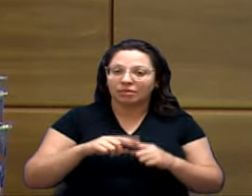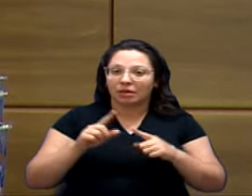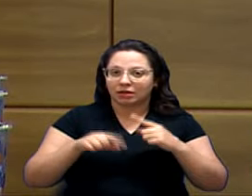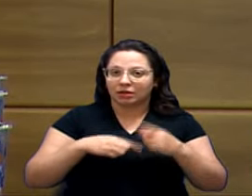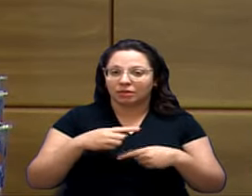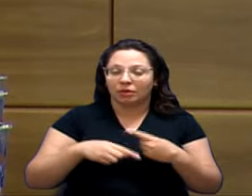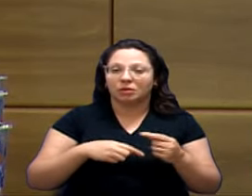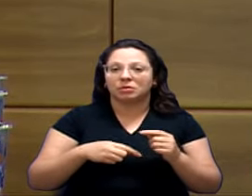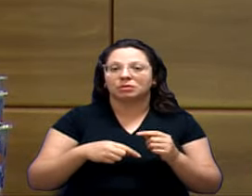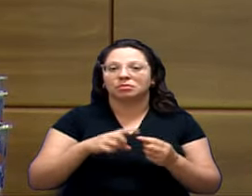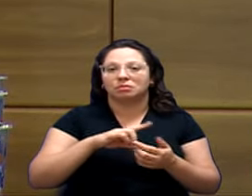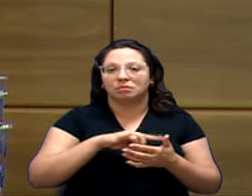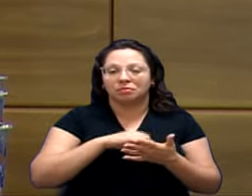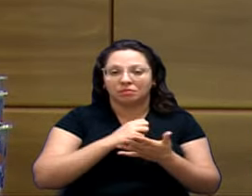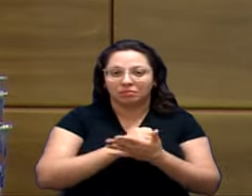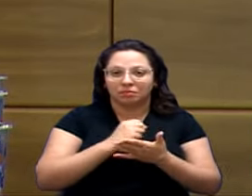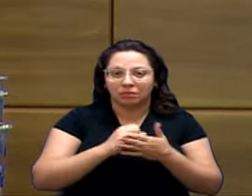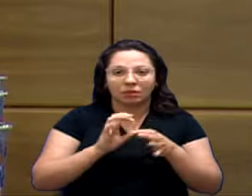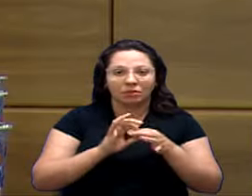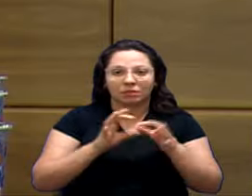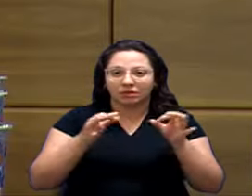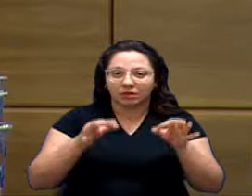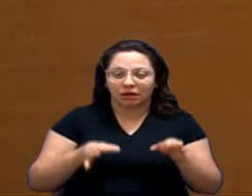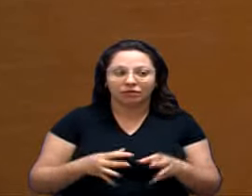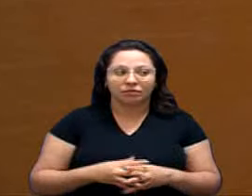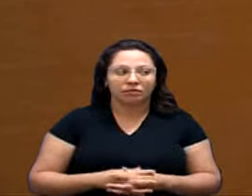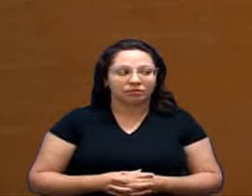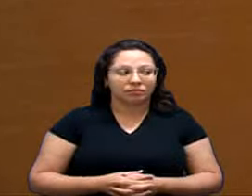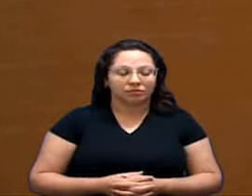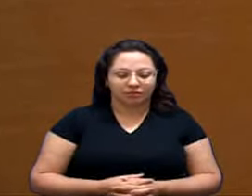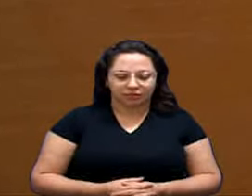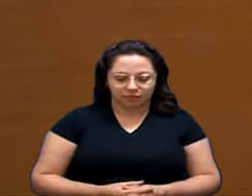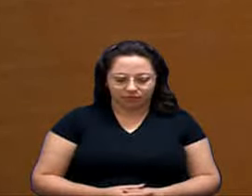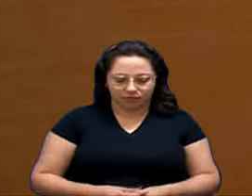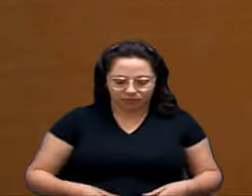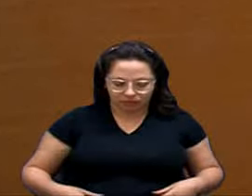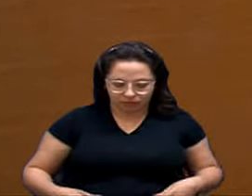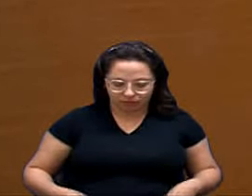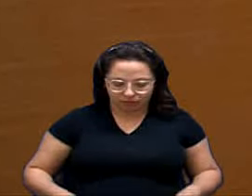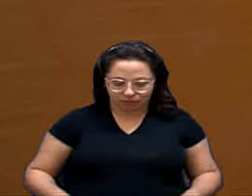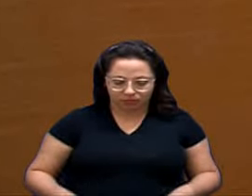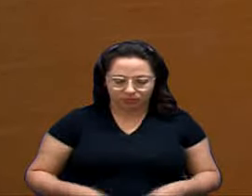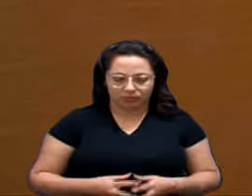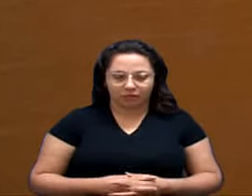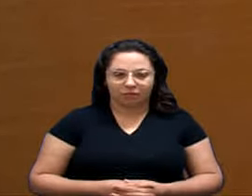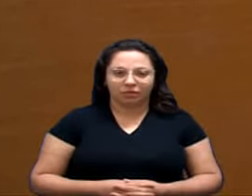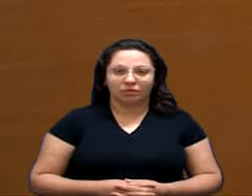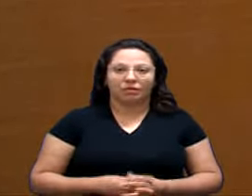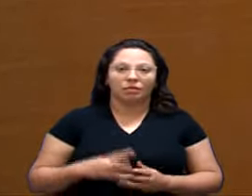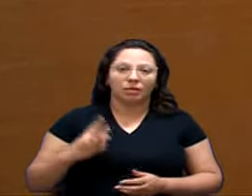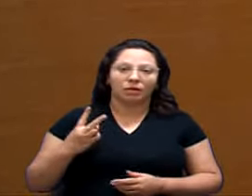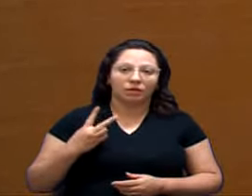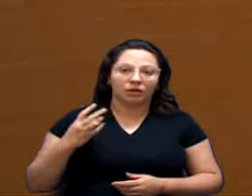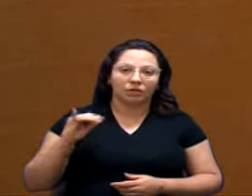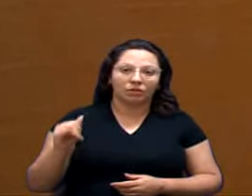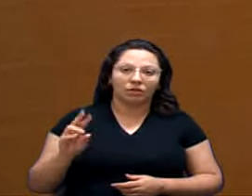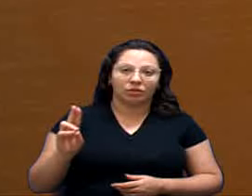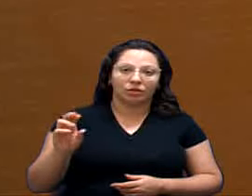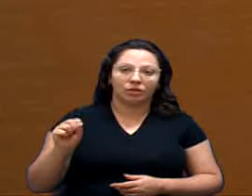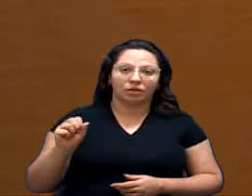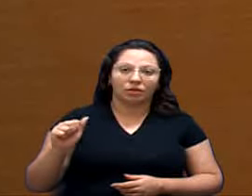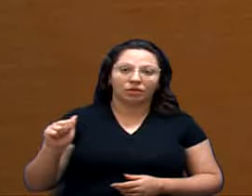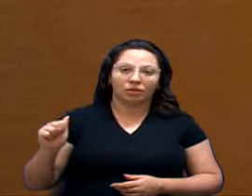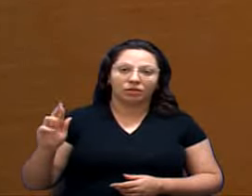do do órgão Ambiental do Estado Obrigado próximo vereadora Jussara por